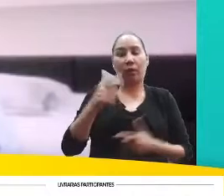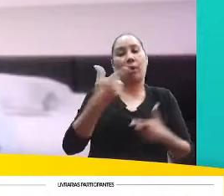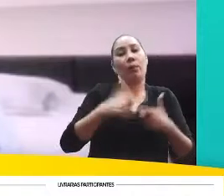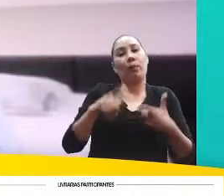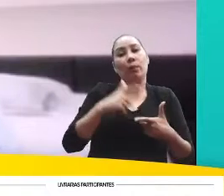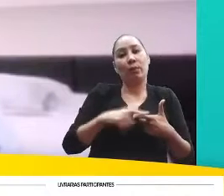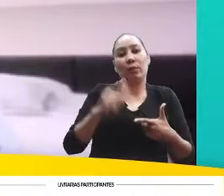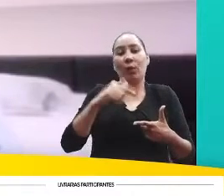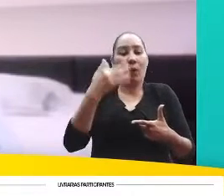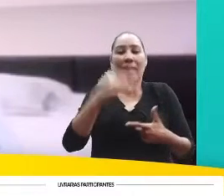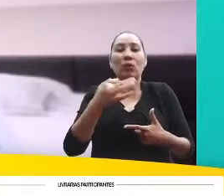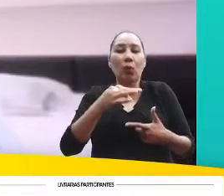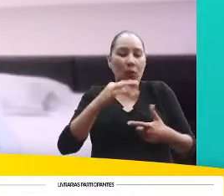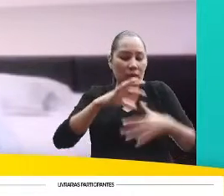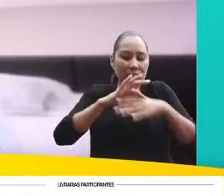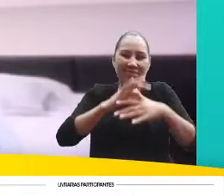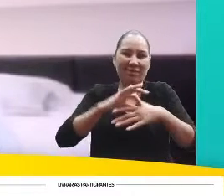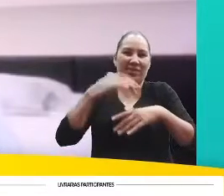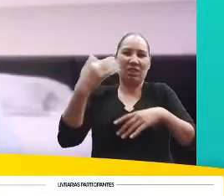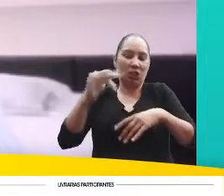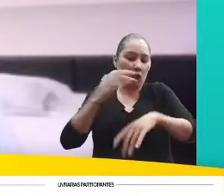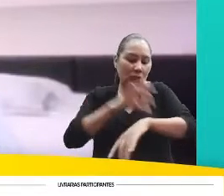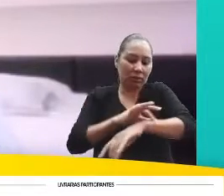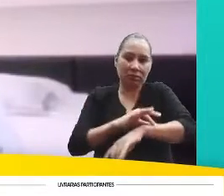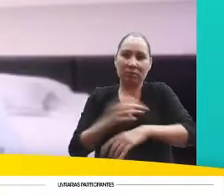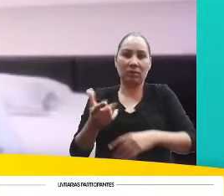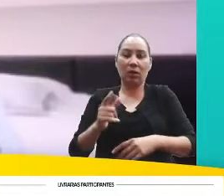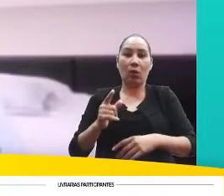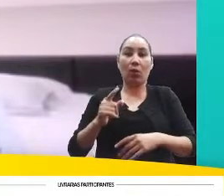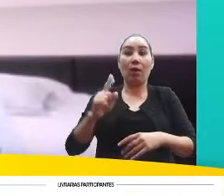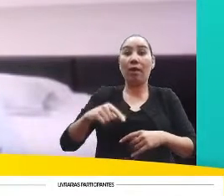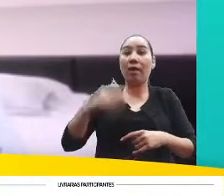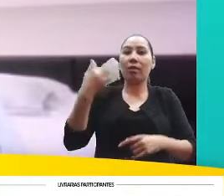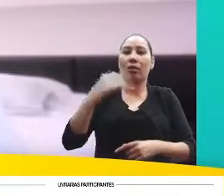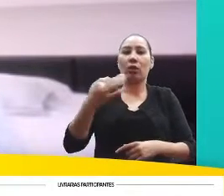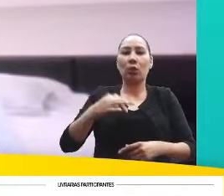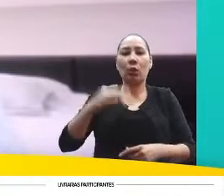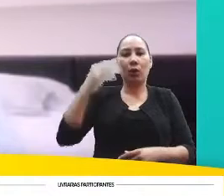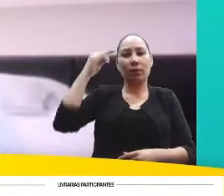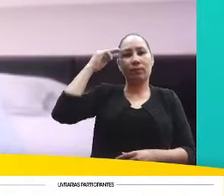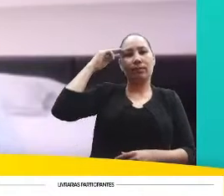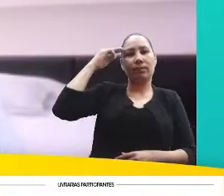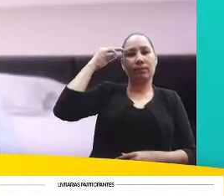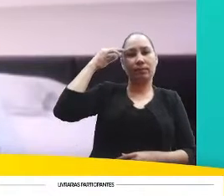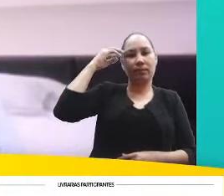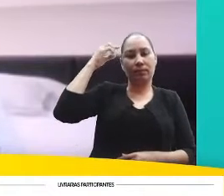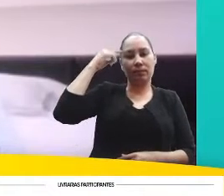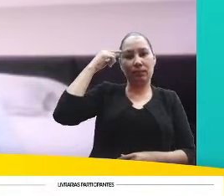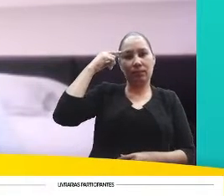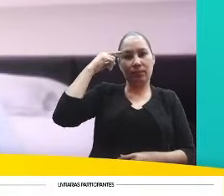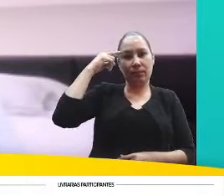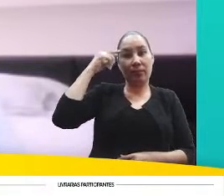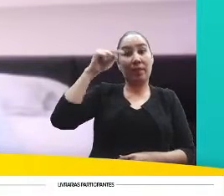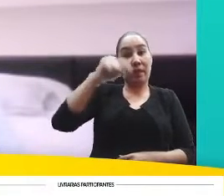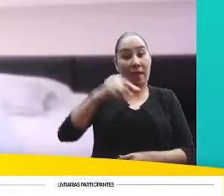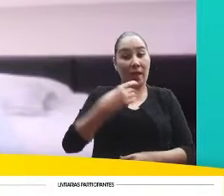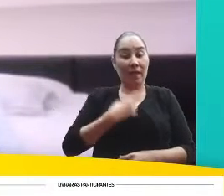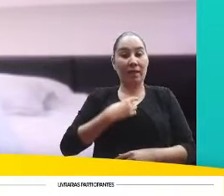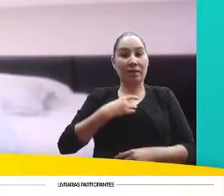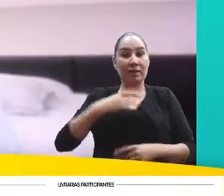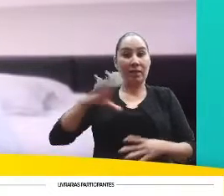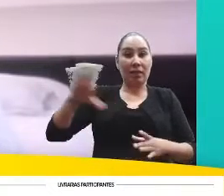problema, não é a dor material. O problema é a dor moral. E aí sim entra a reencarnação como um